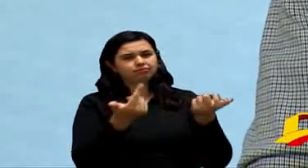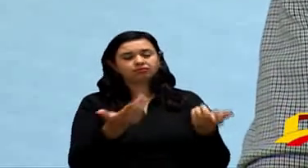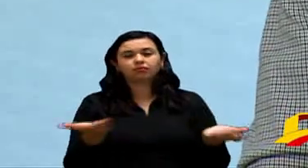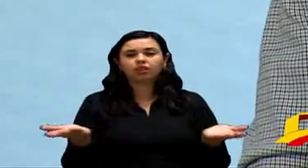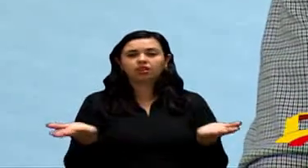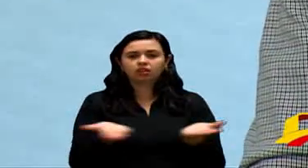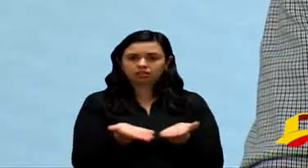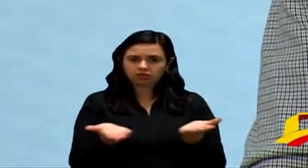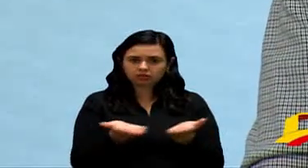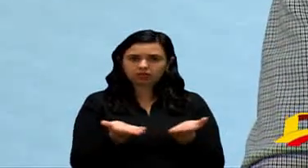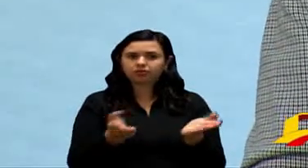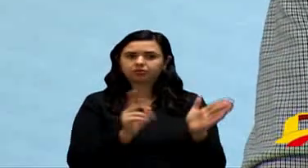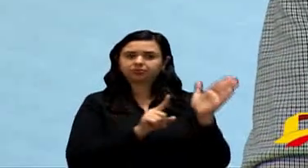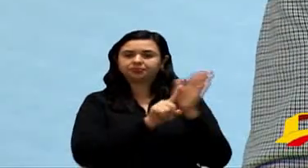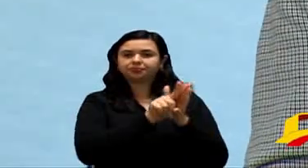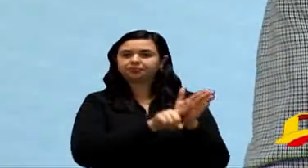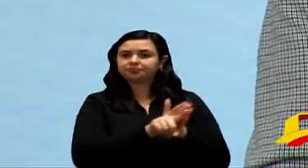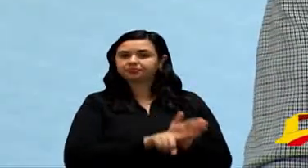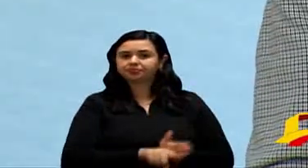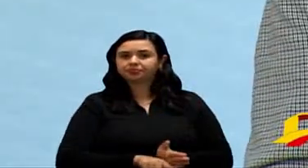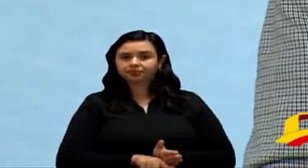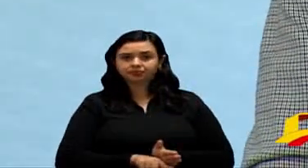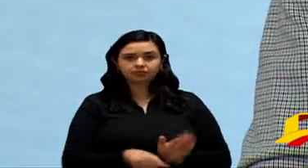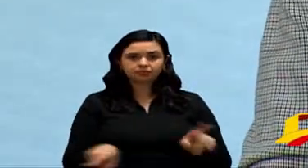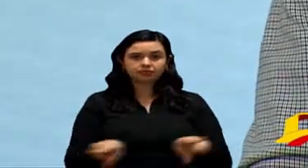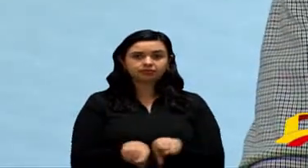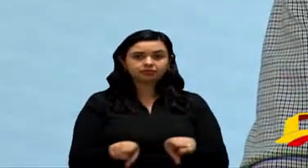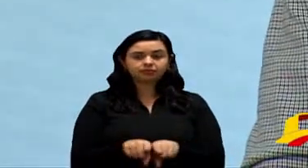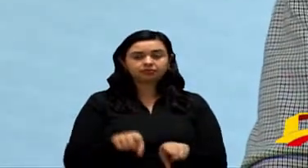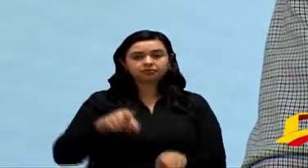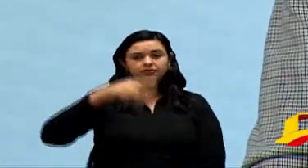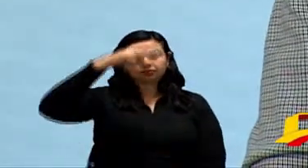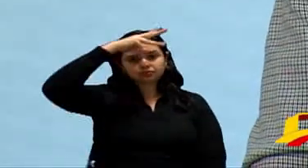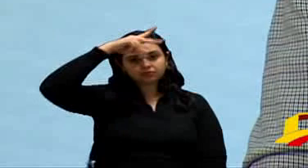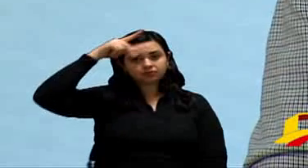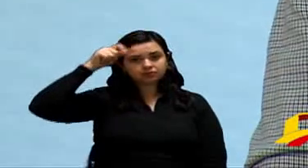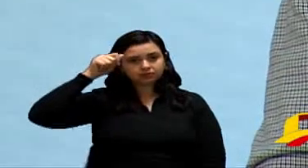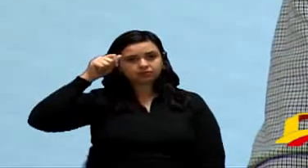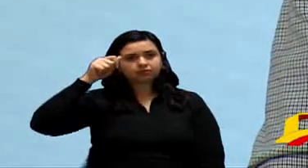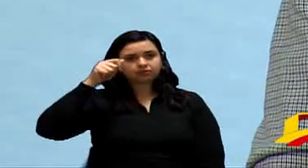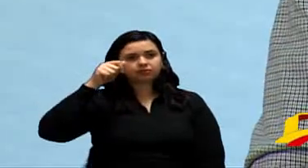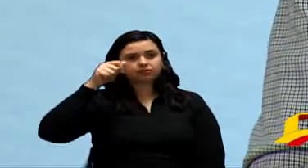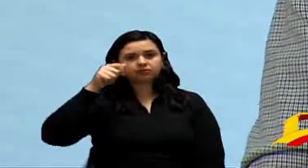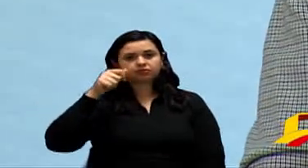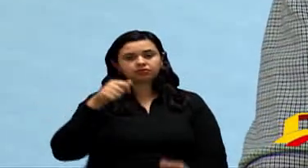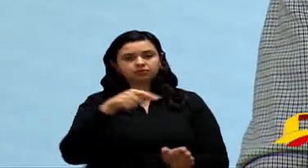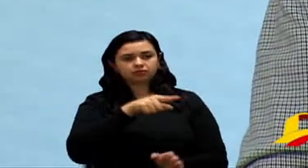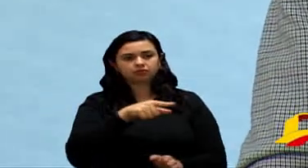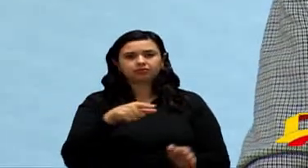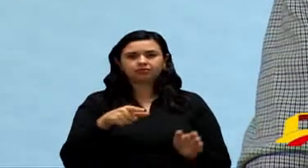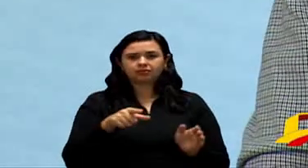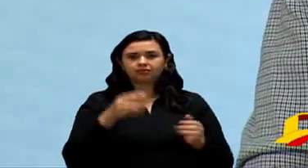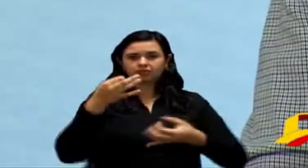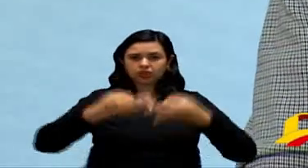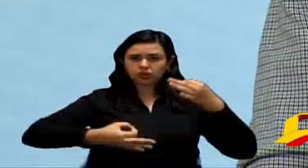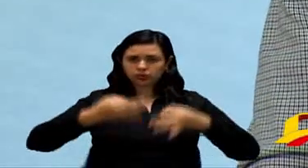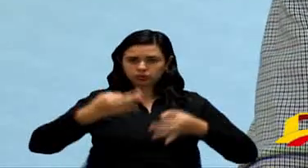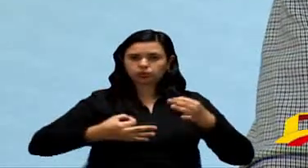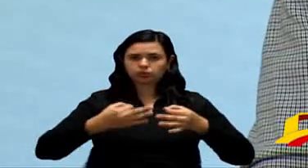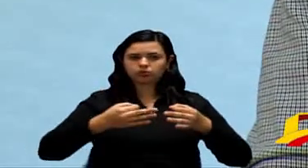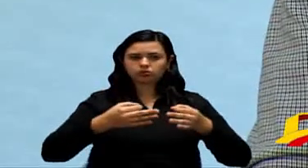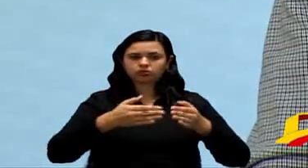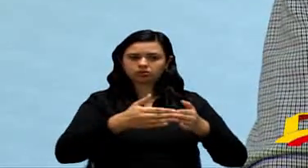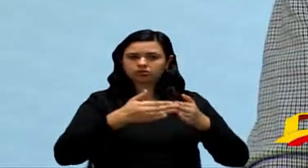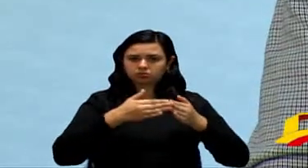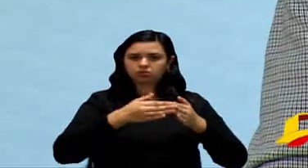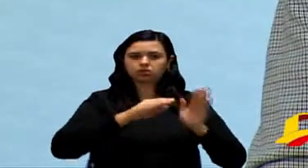sendo investigados e o prefeito uma Justiça pedindo o bloqueio dos seus bens uma vergonha para cidade de Sorocaba